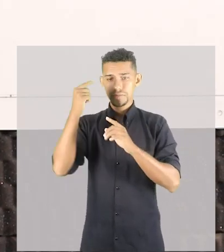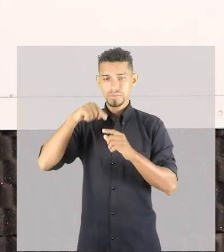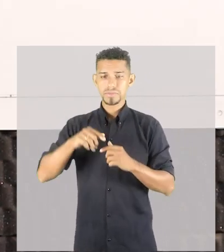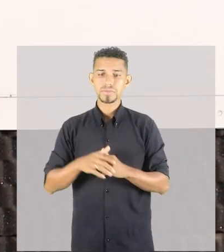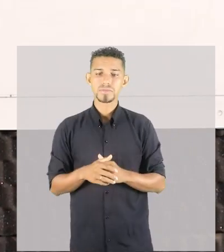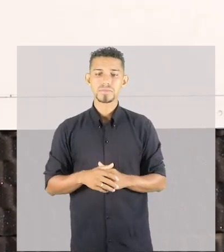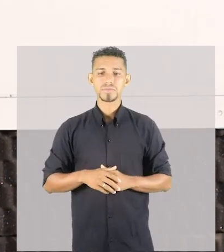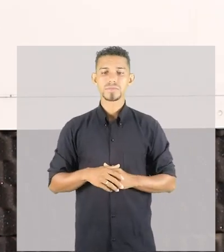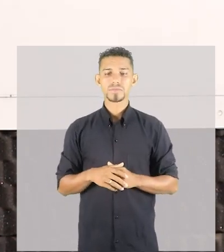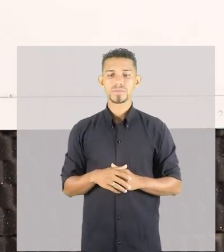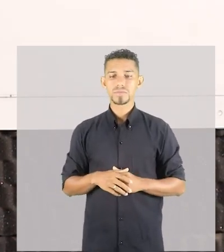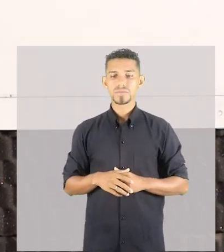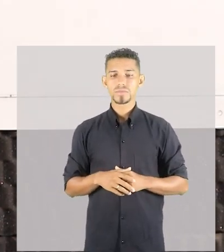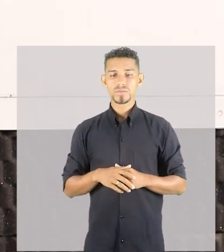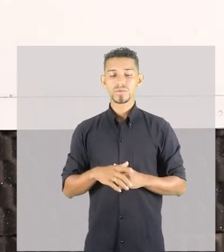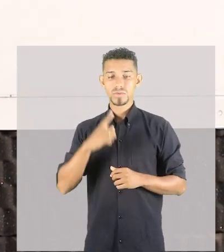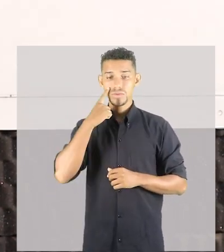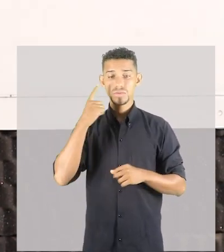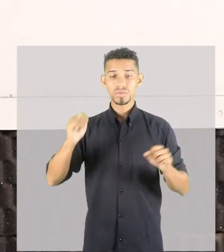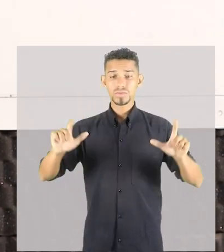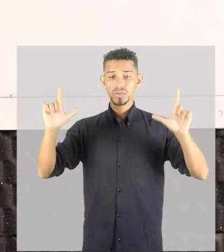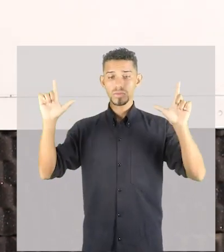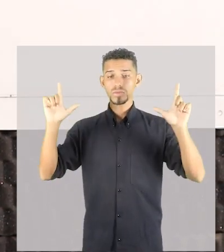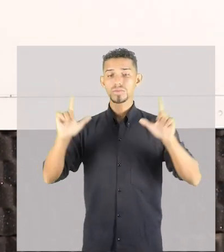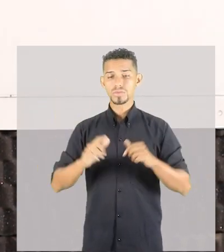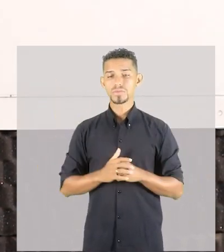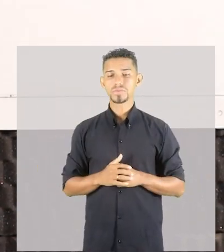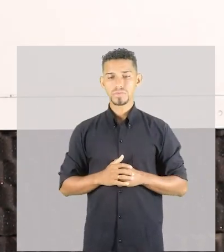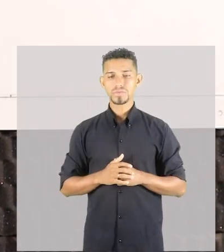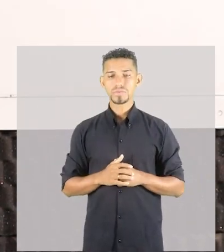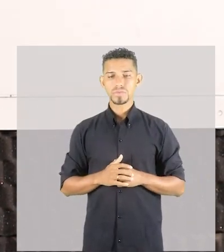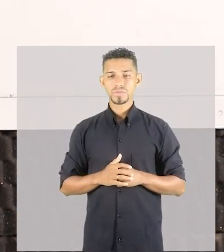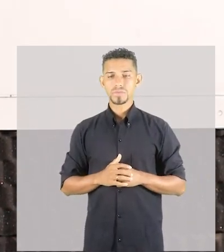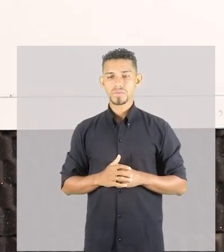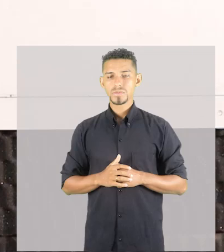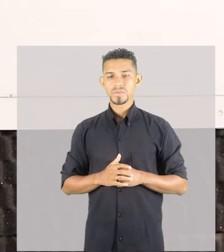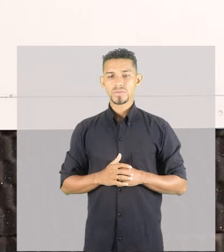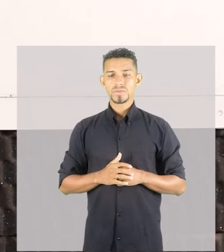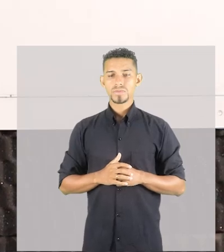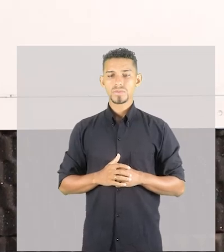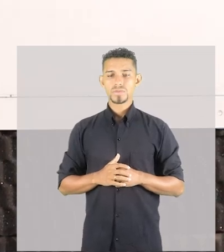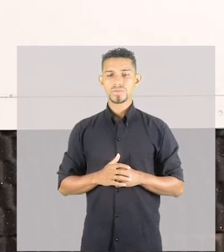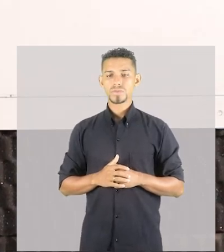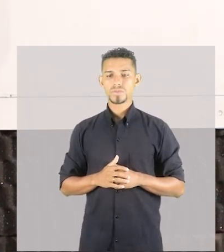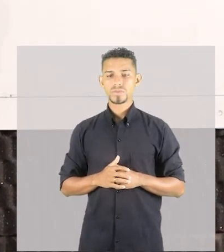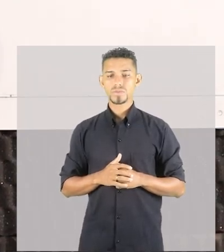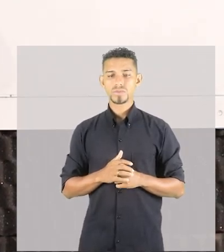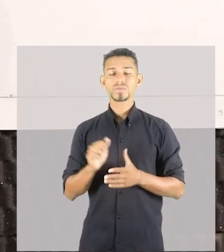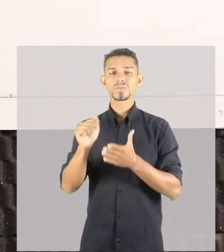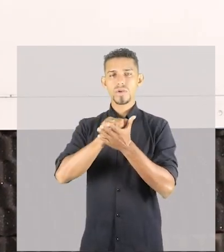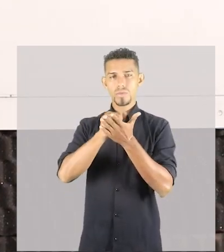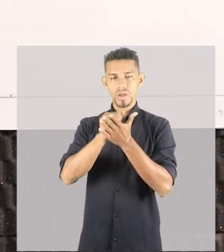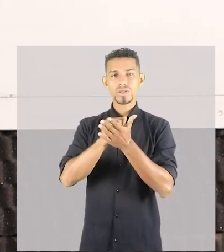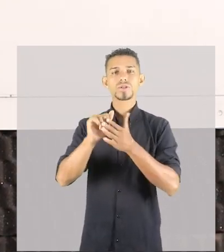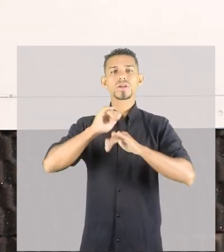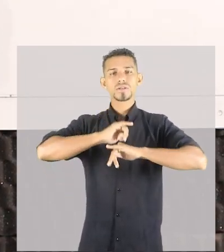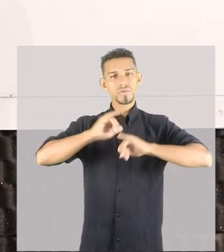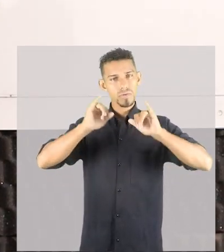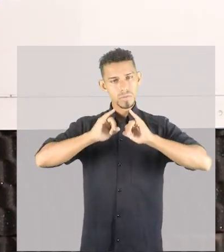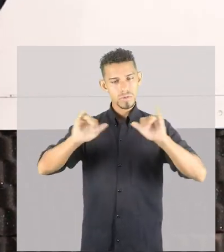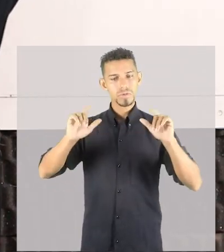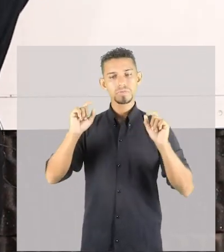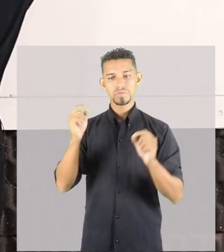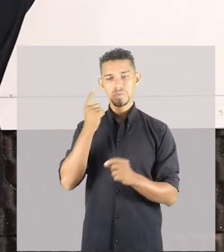anteriormente, tá? Então, vem aqui para o quadro comigo, tá? Vou fazer aqui, ó, novamente, apagar todas essas